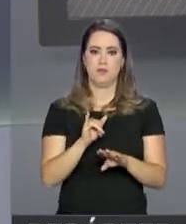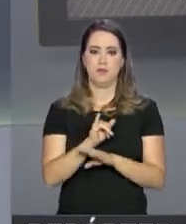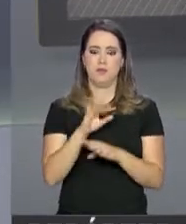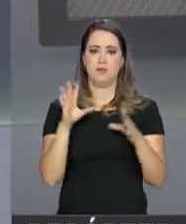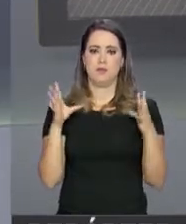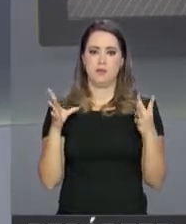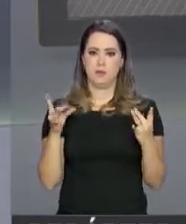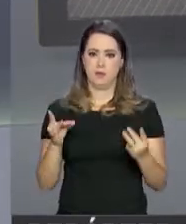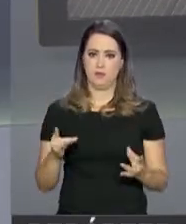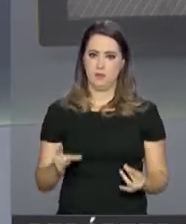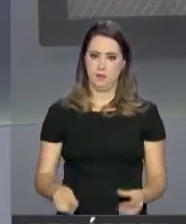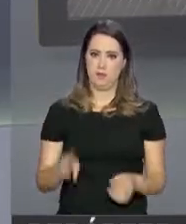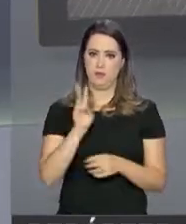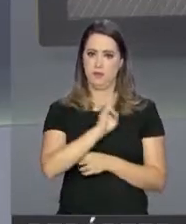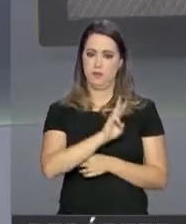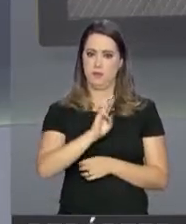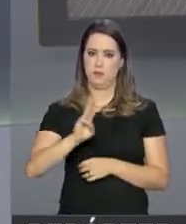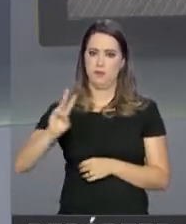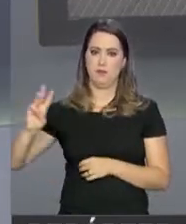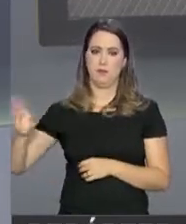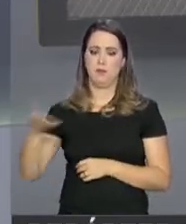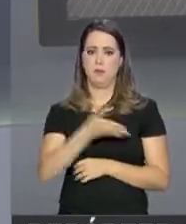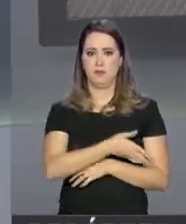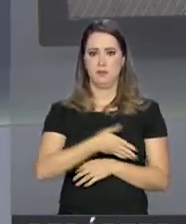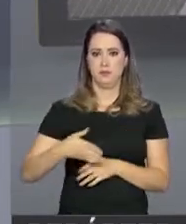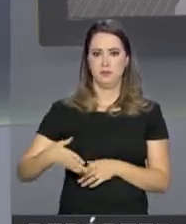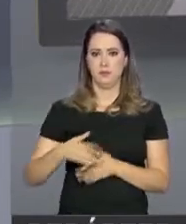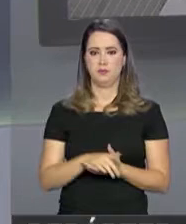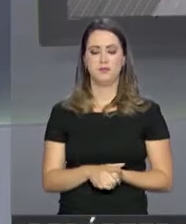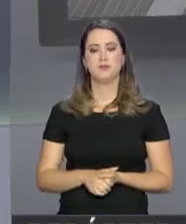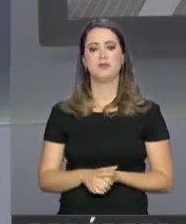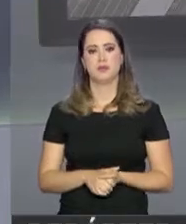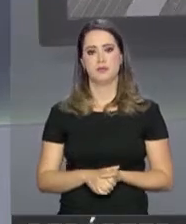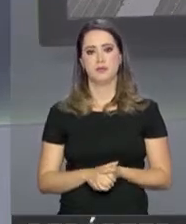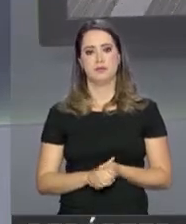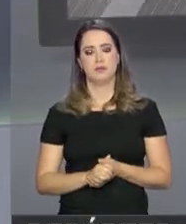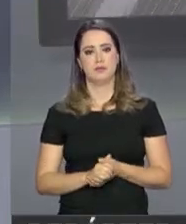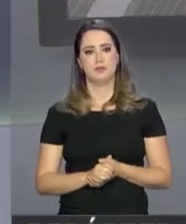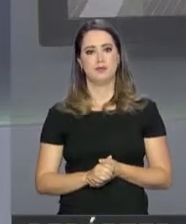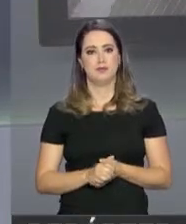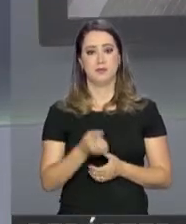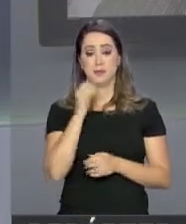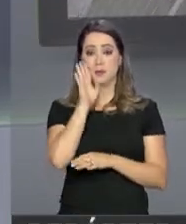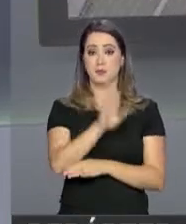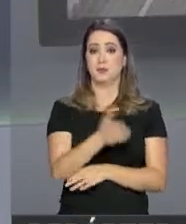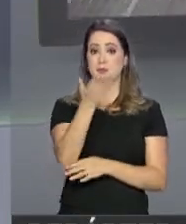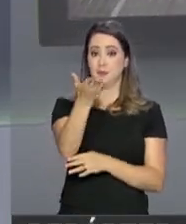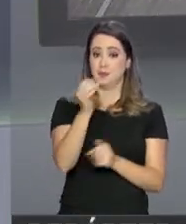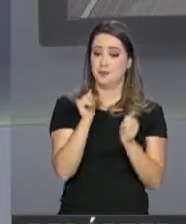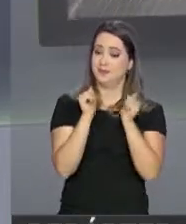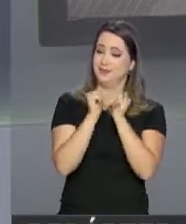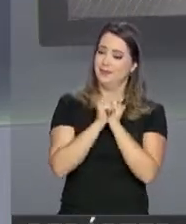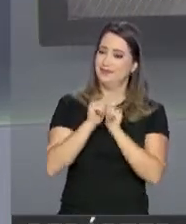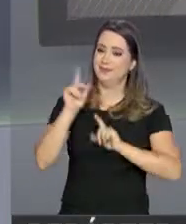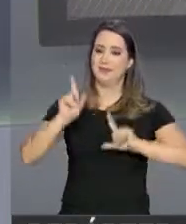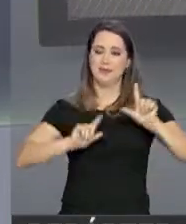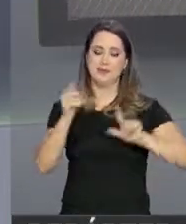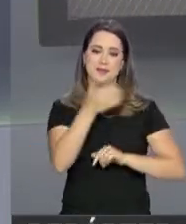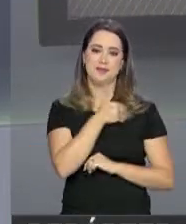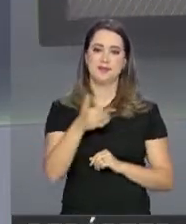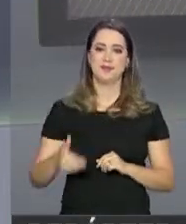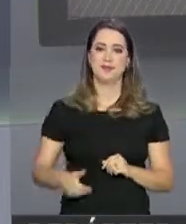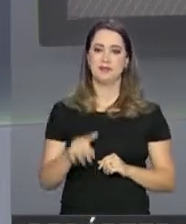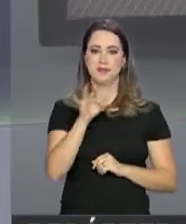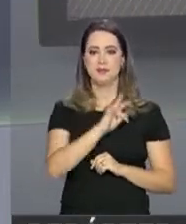no YouTube. E toda a nossa programação também está na página da NBR na internet. Uma boa tarde para você e continue com a gente